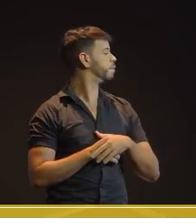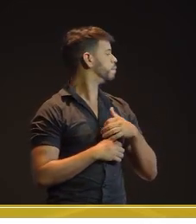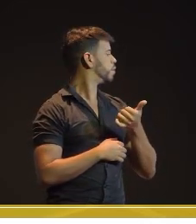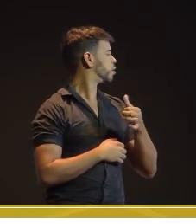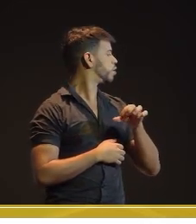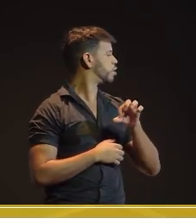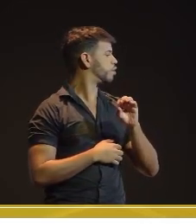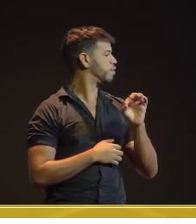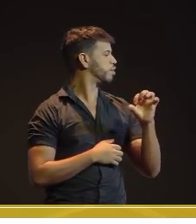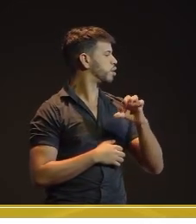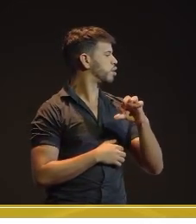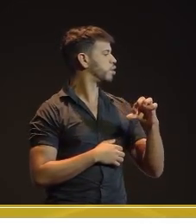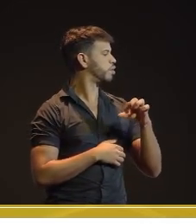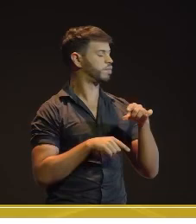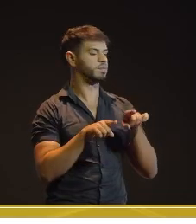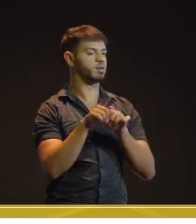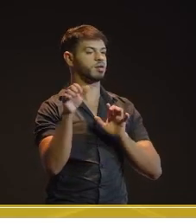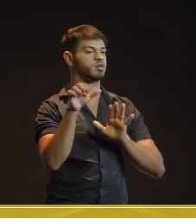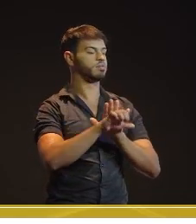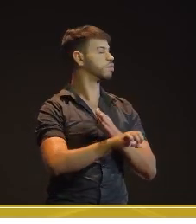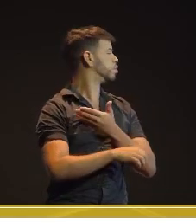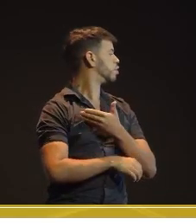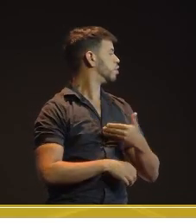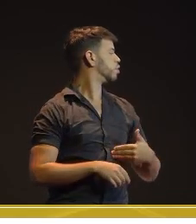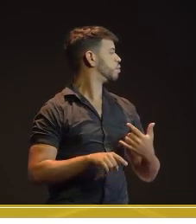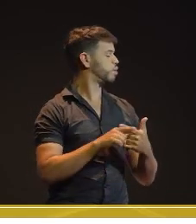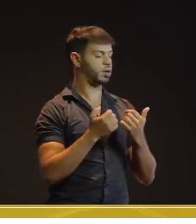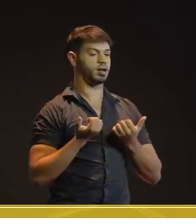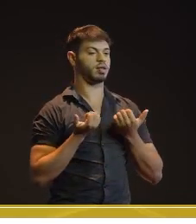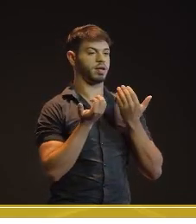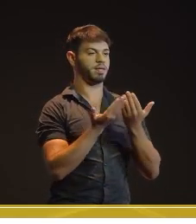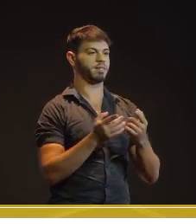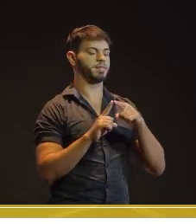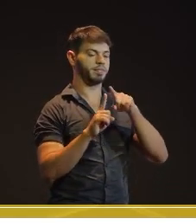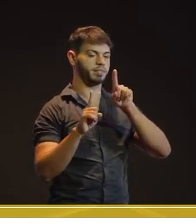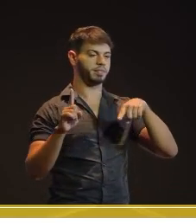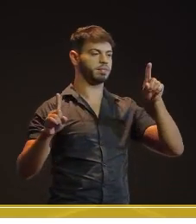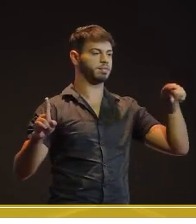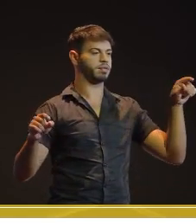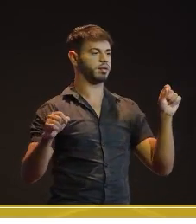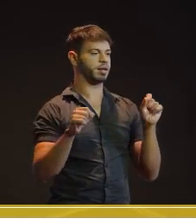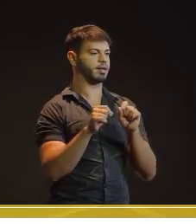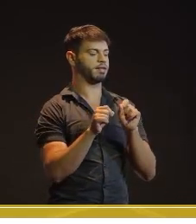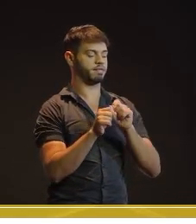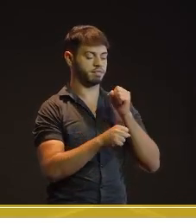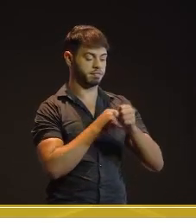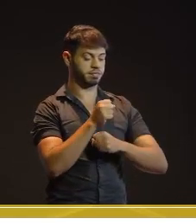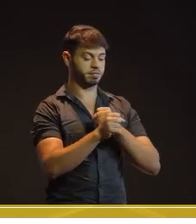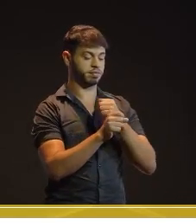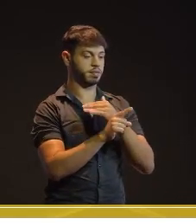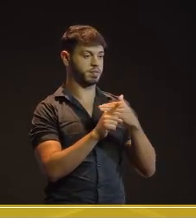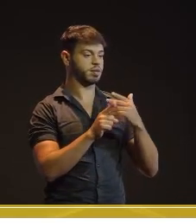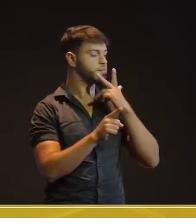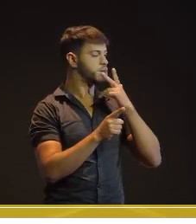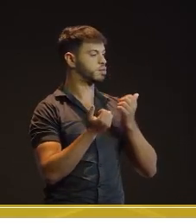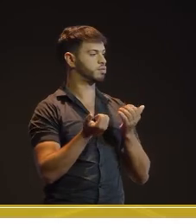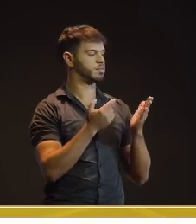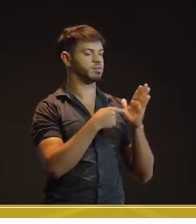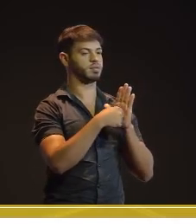os piores que podem ocorrer, porque ao invés de eu entregar essa produção na metade do ano, eu entrego